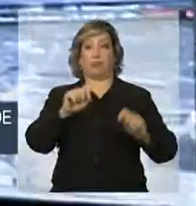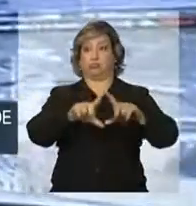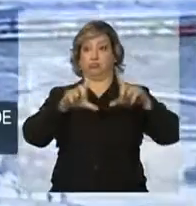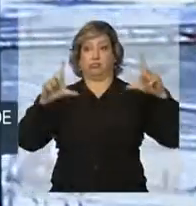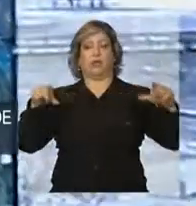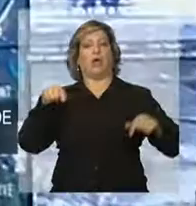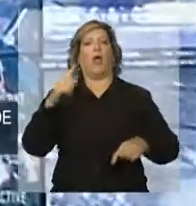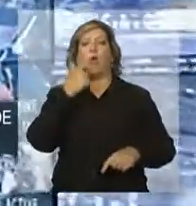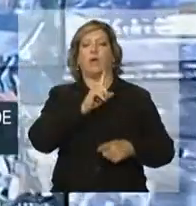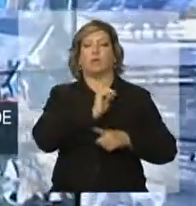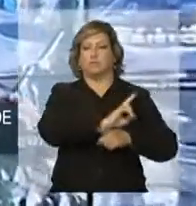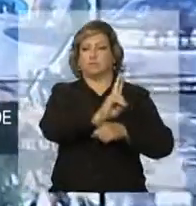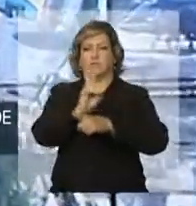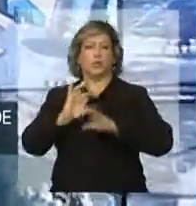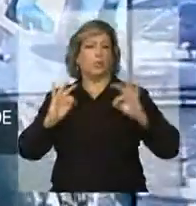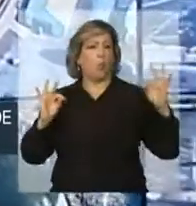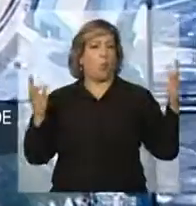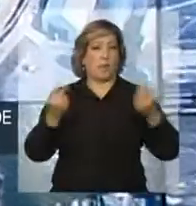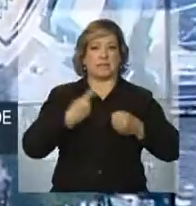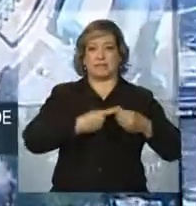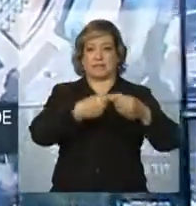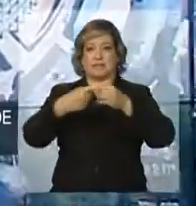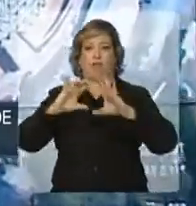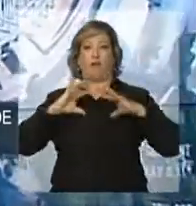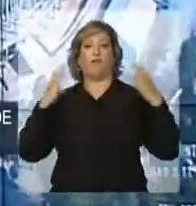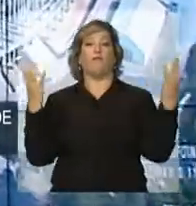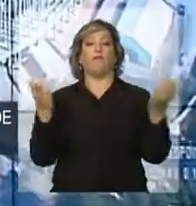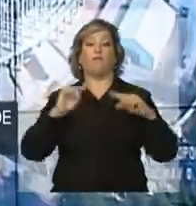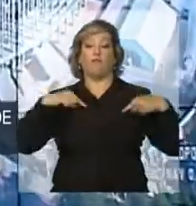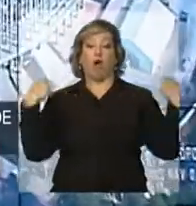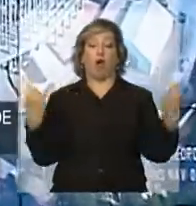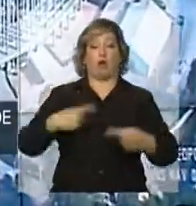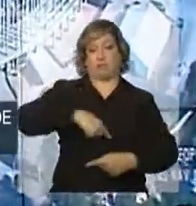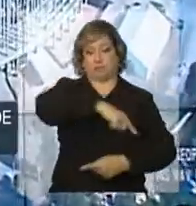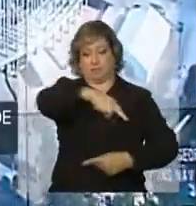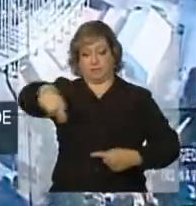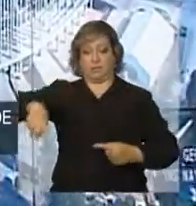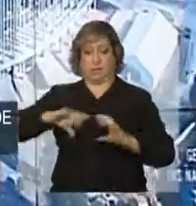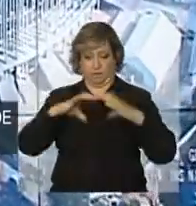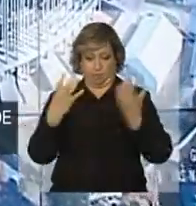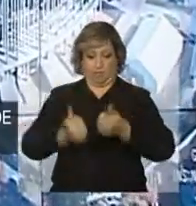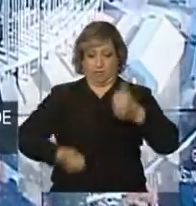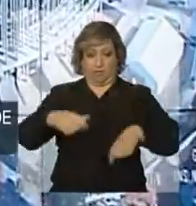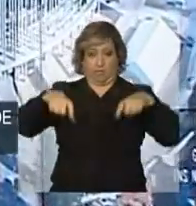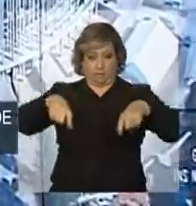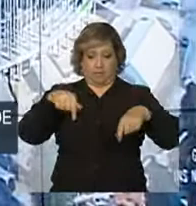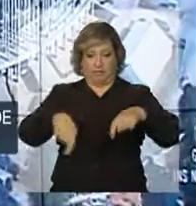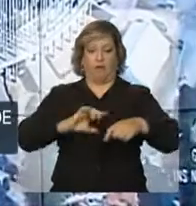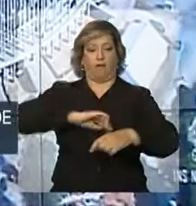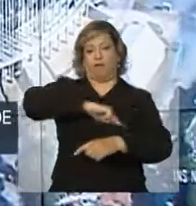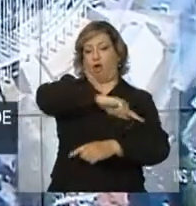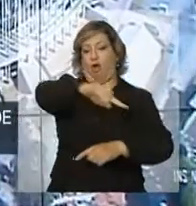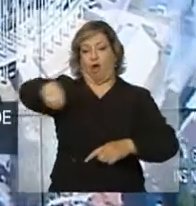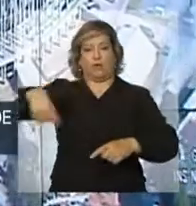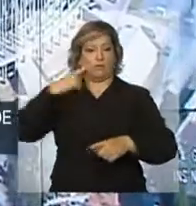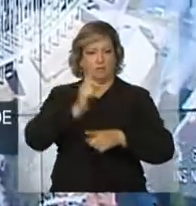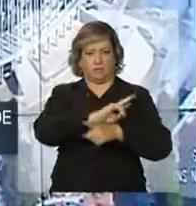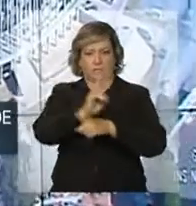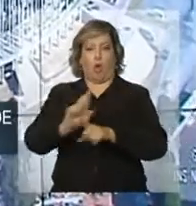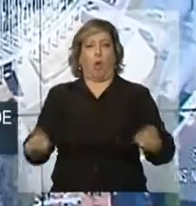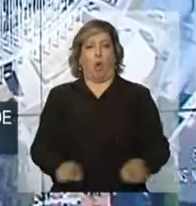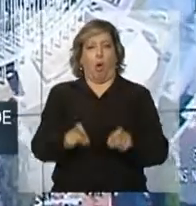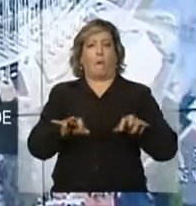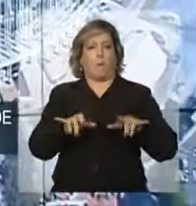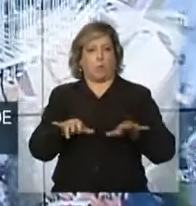monitorar toda a cidade ao redor do estádio ele possui câmeras demais alta tecnologia computadores